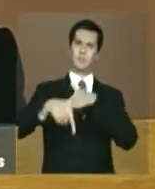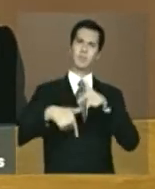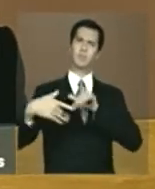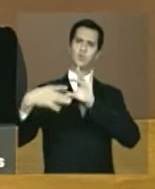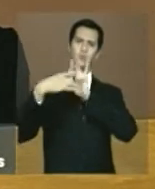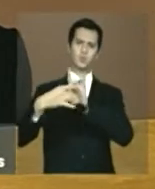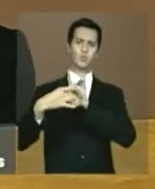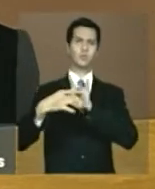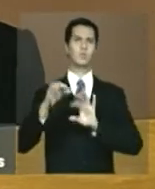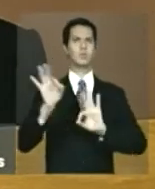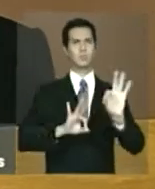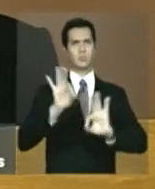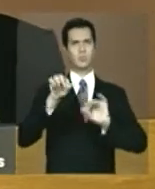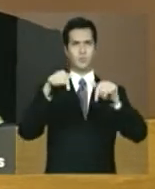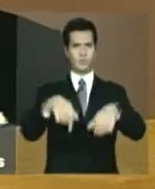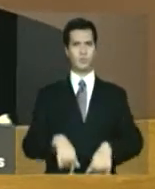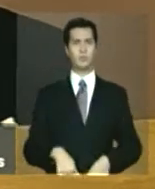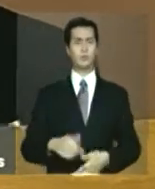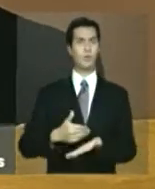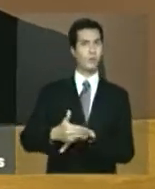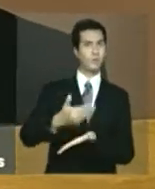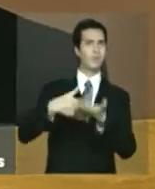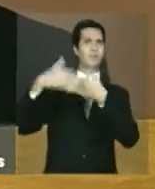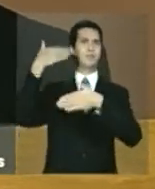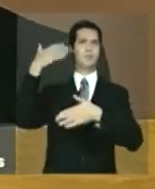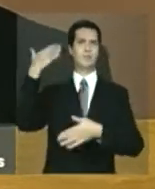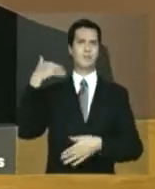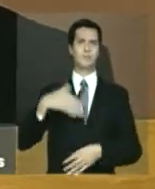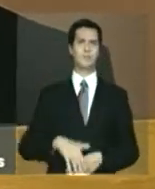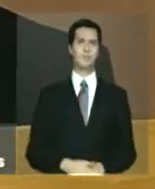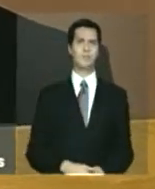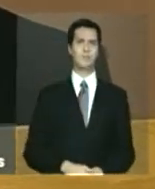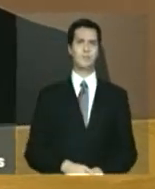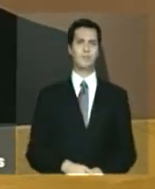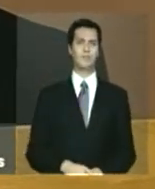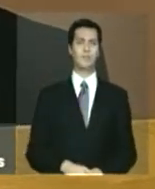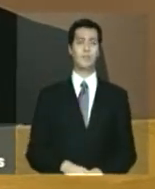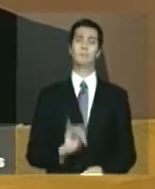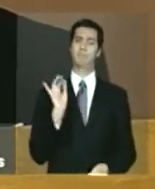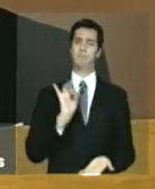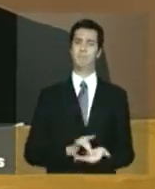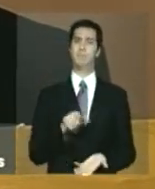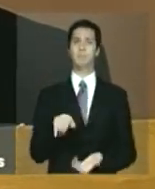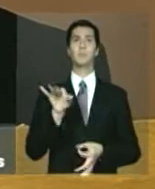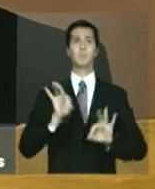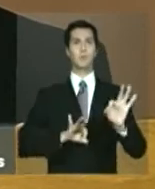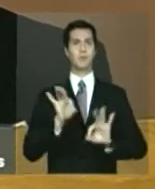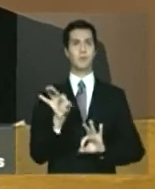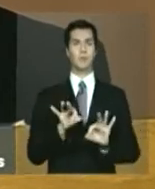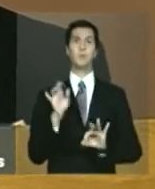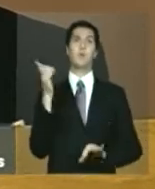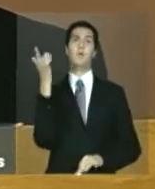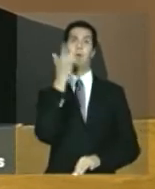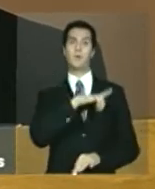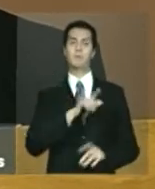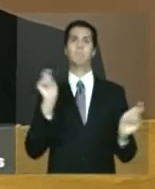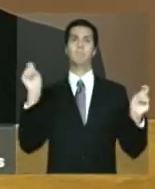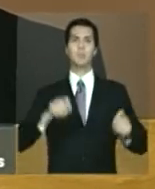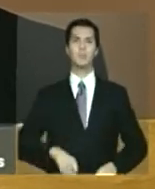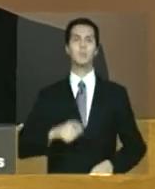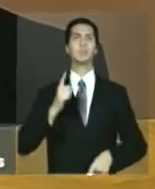também este programa desde o início de fato esse programa só foi possível e só é